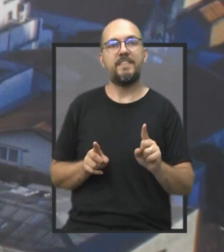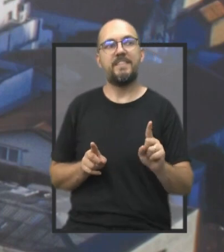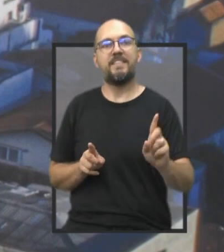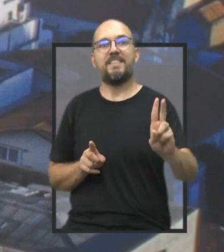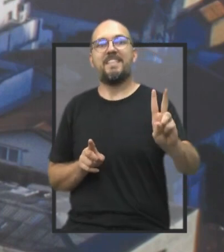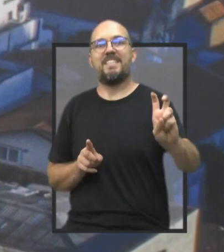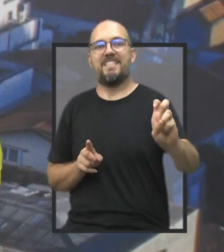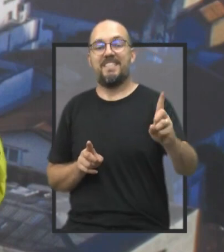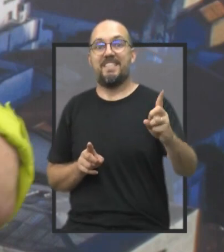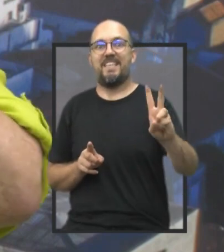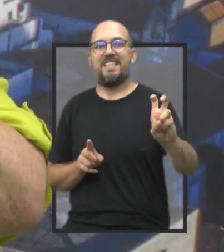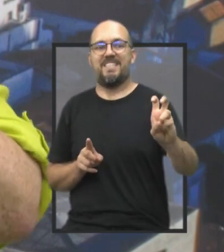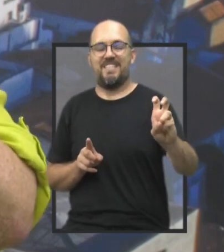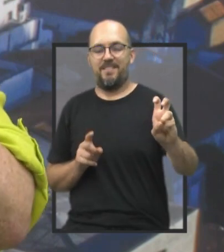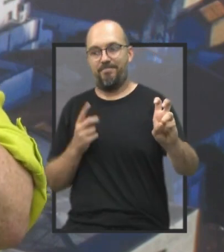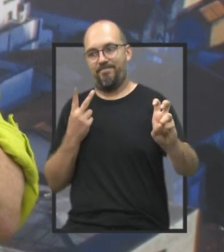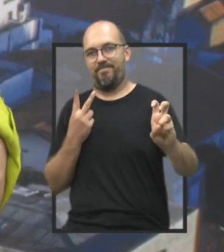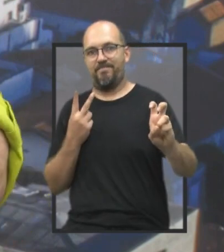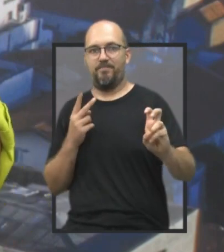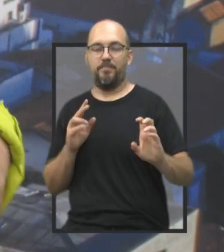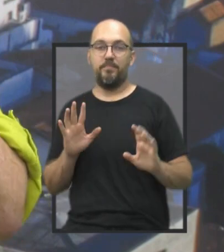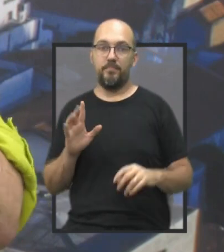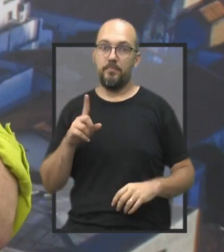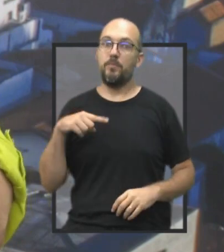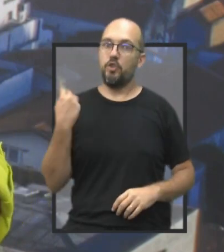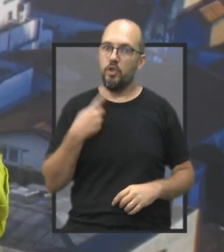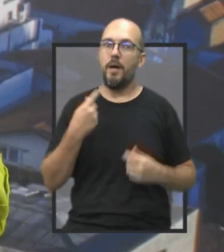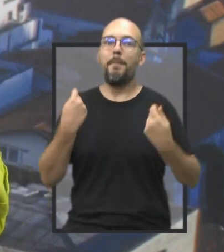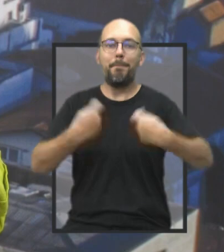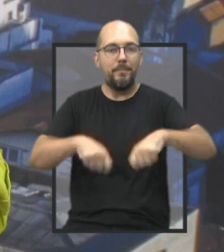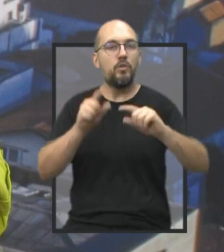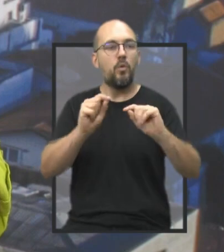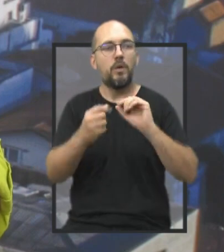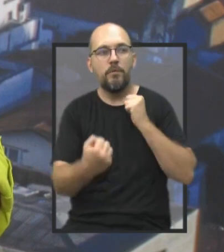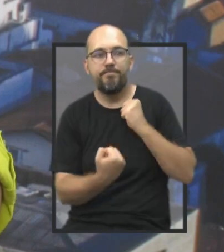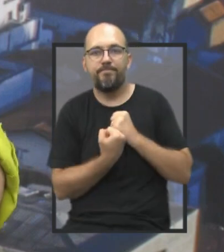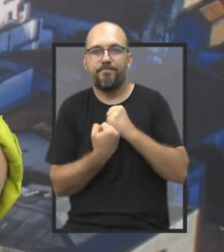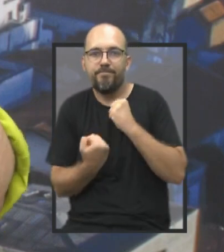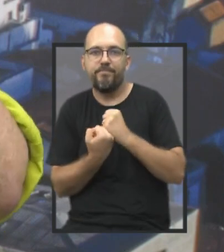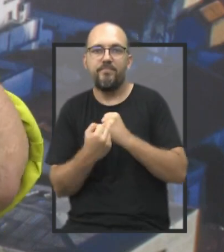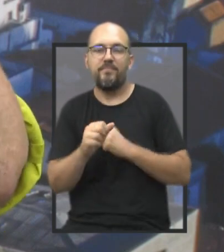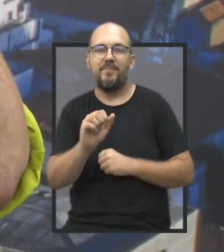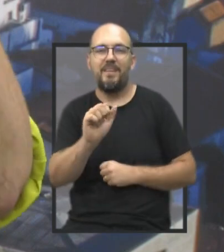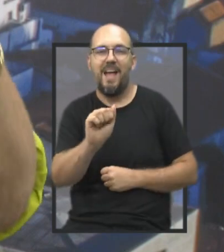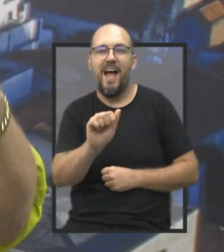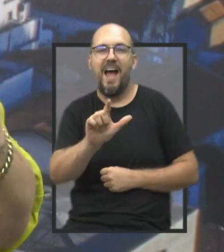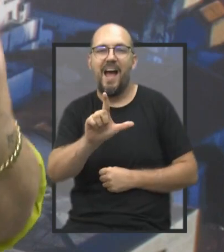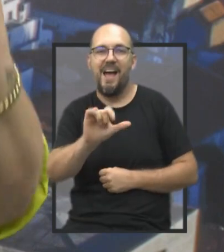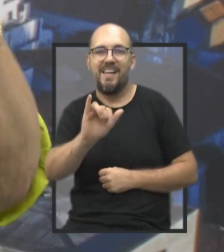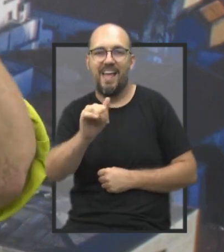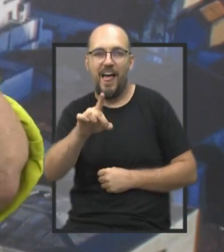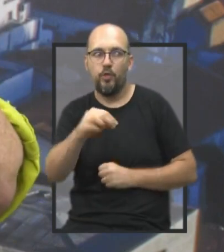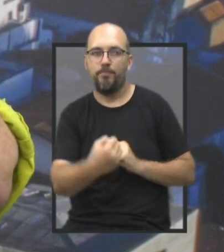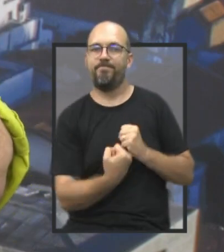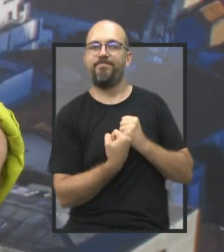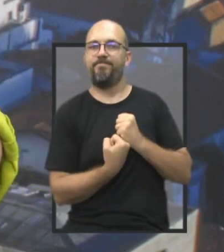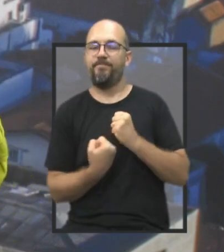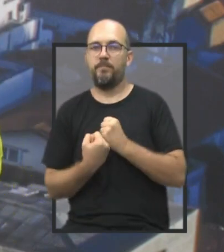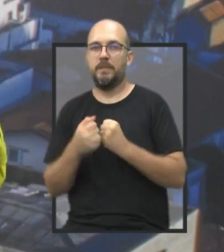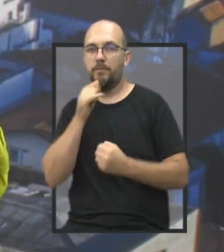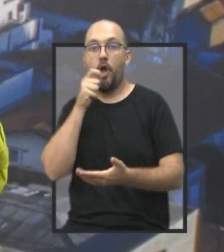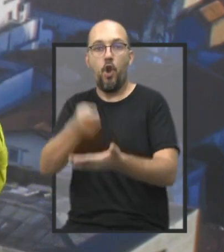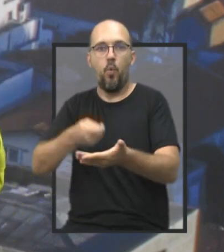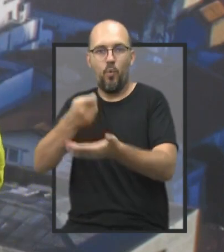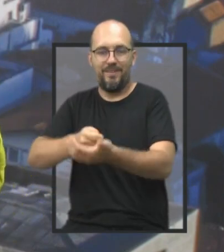legal é que nós precisamos de aliados, todas as lutas precisam de aliados. A luta antirracista precisa